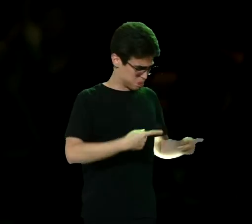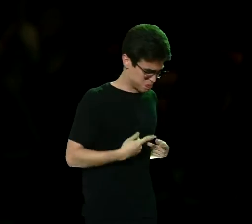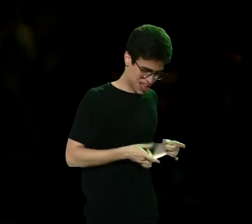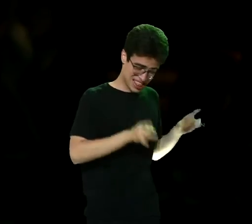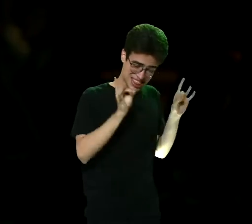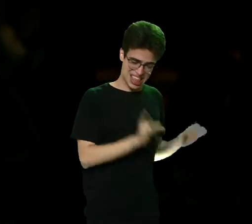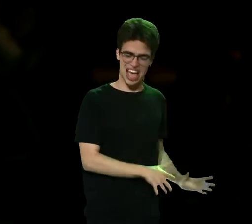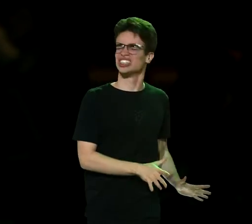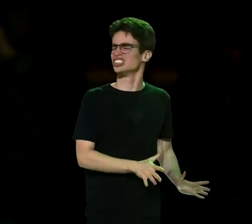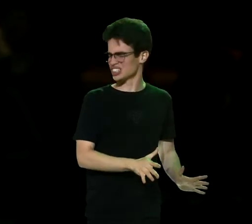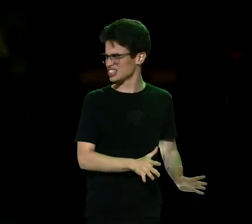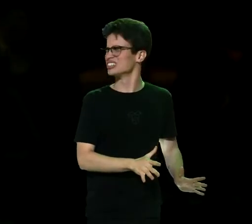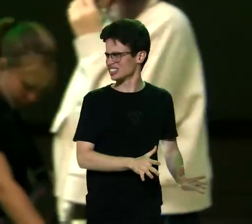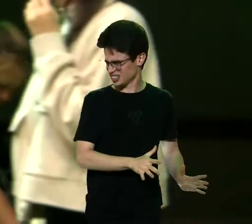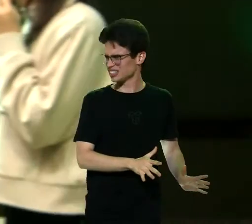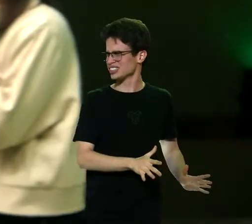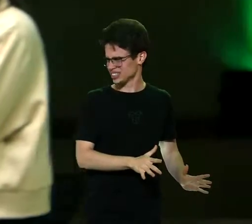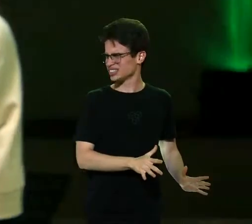Deus.